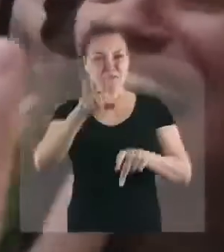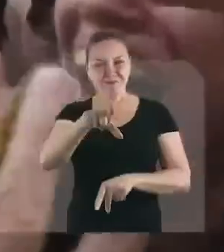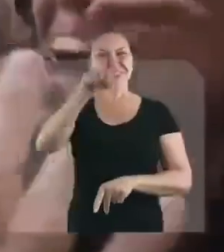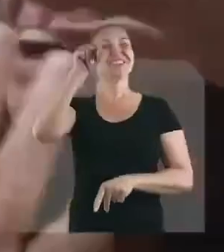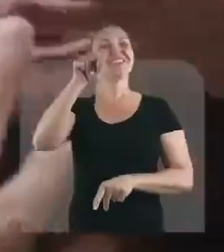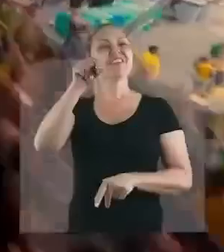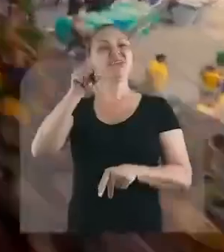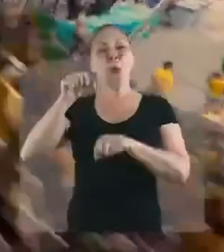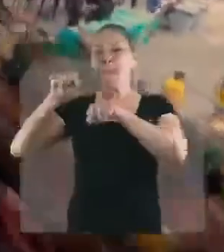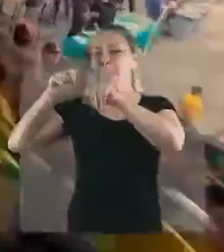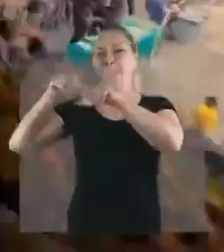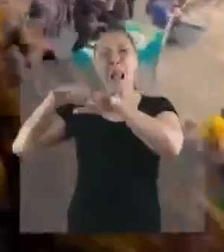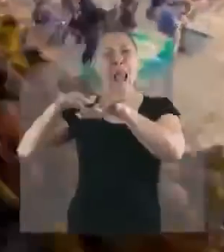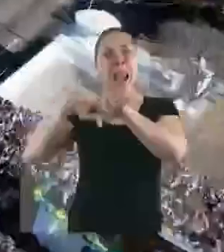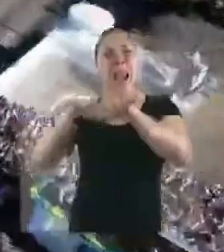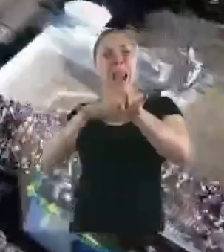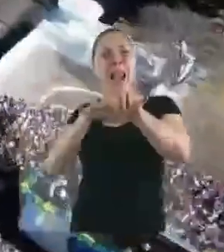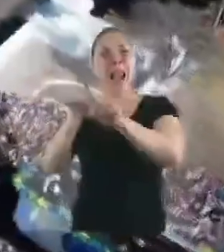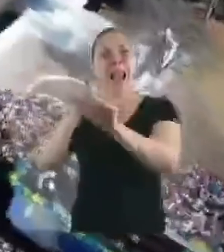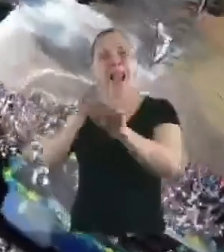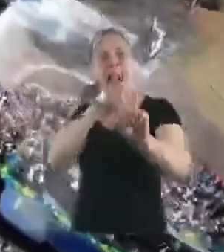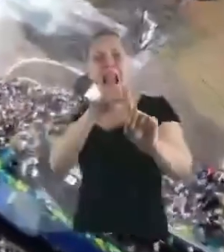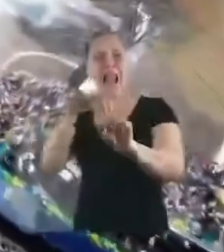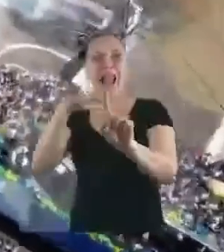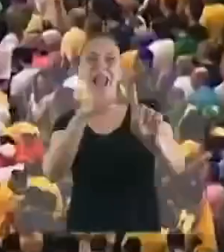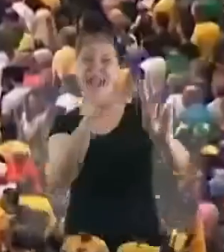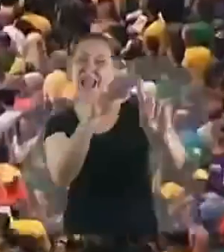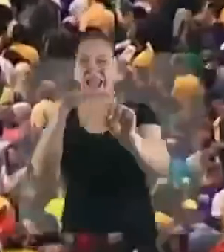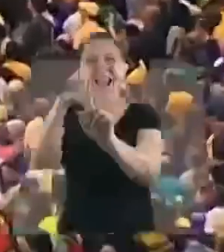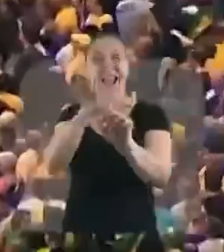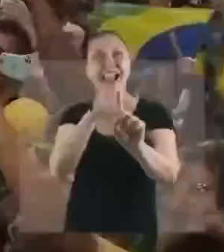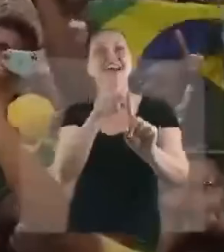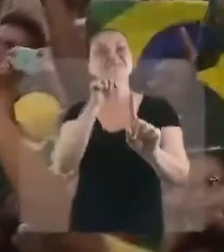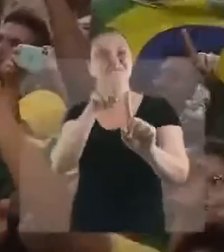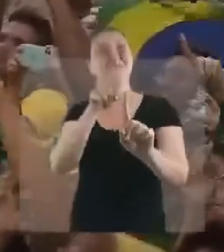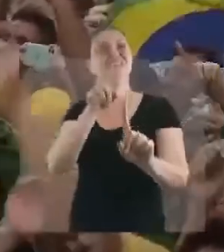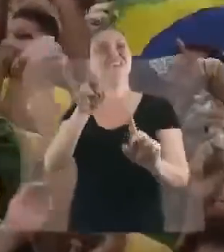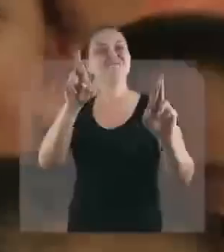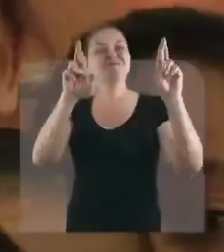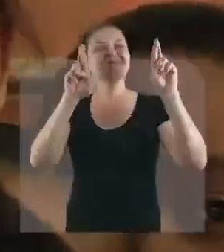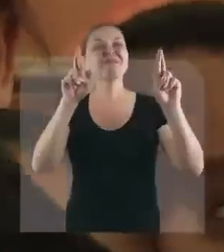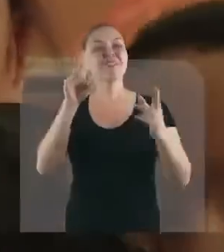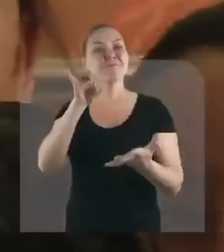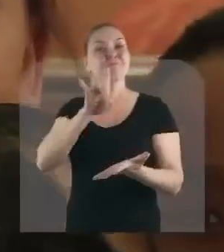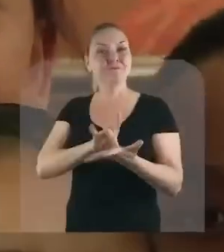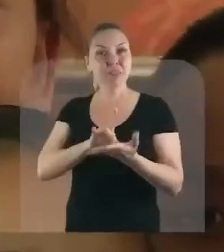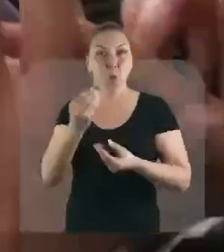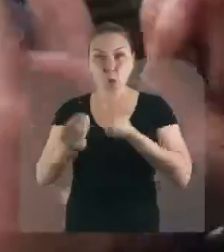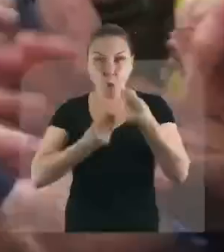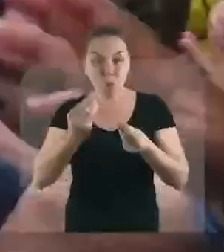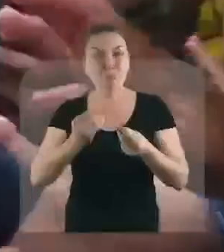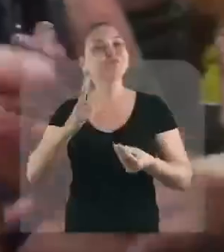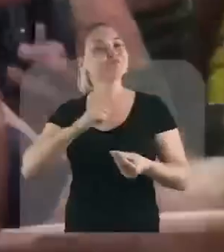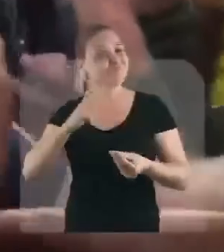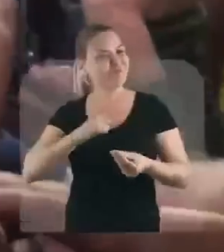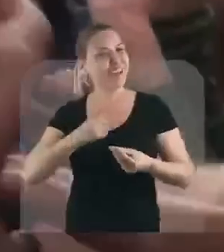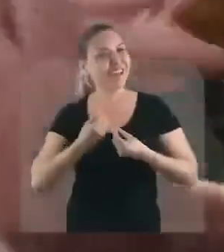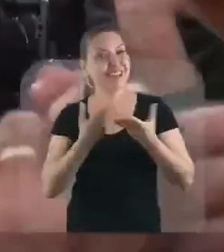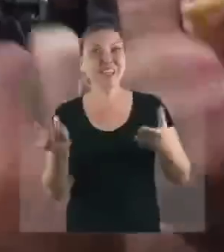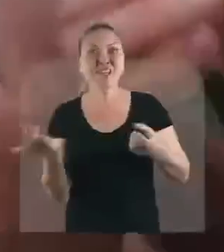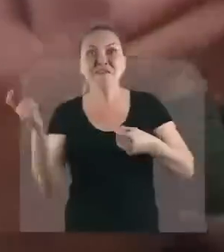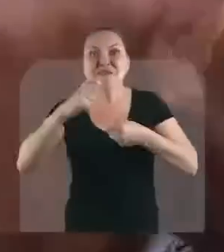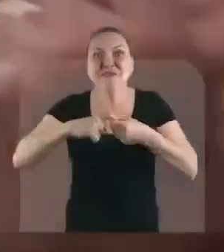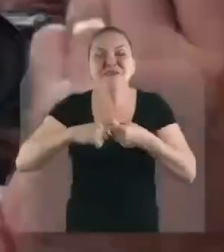do povo, que arrasta multidões. Bolsonaro é a esperança verdadeira. E